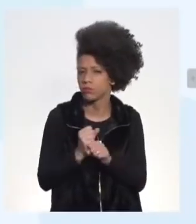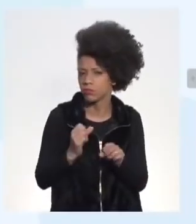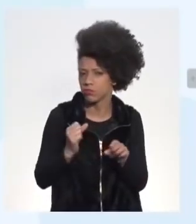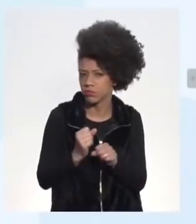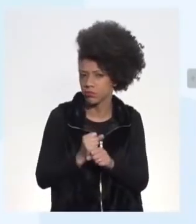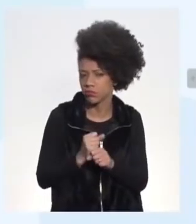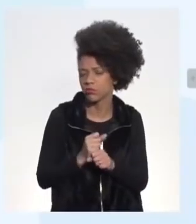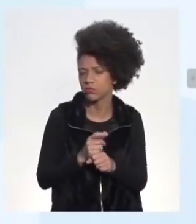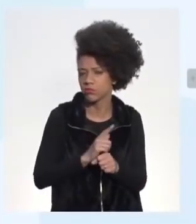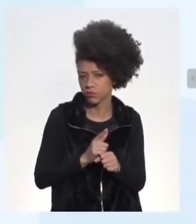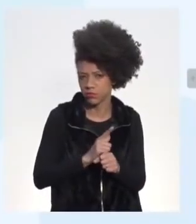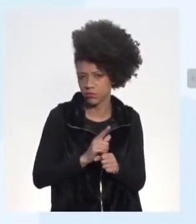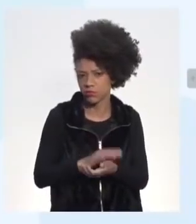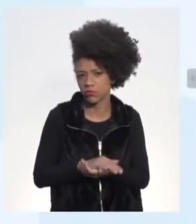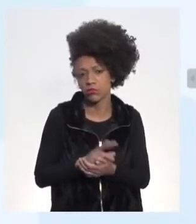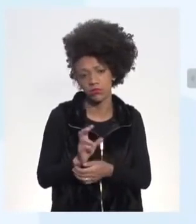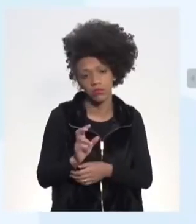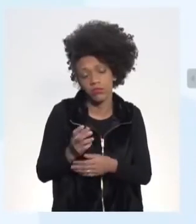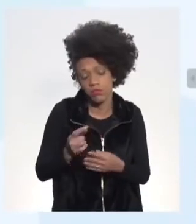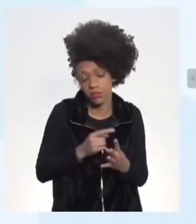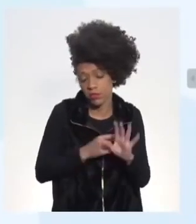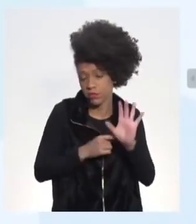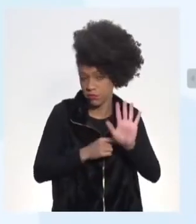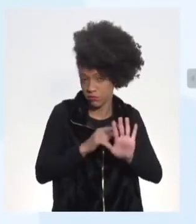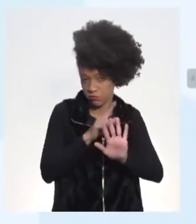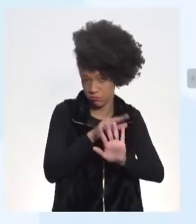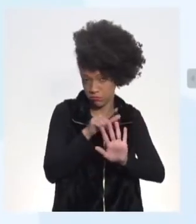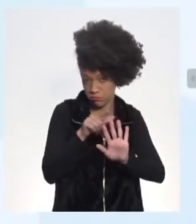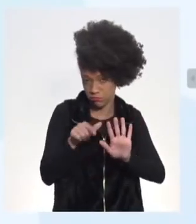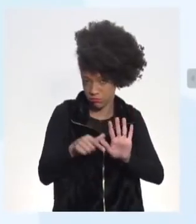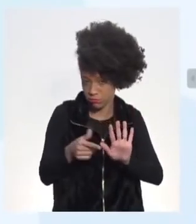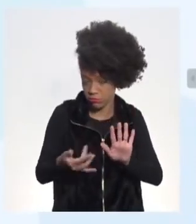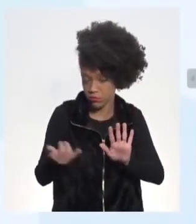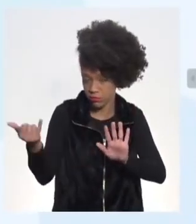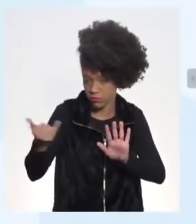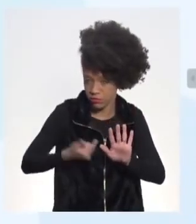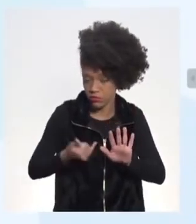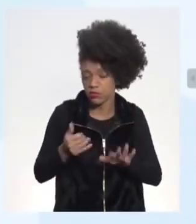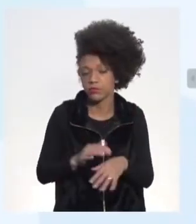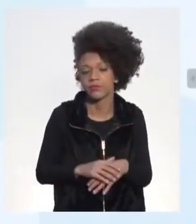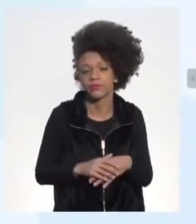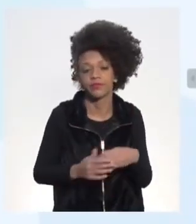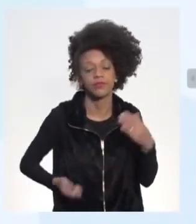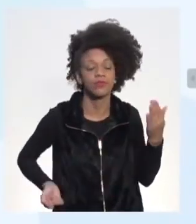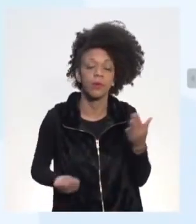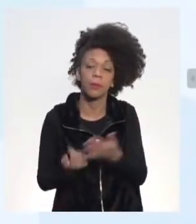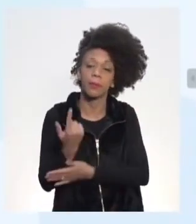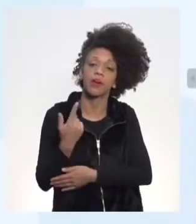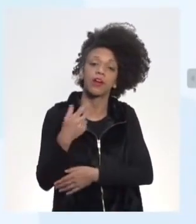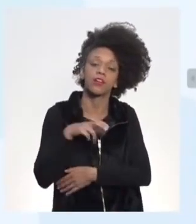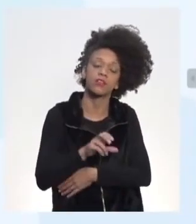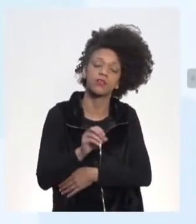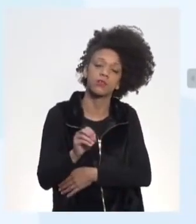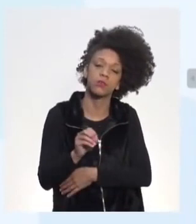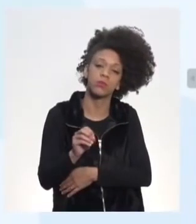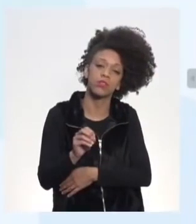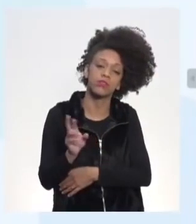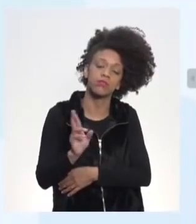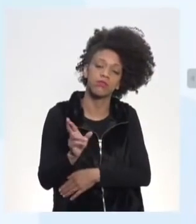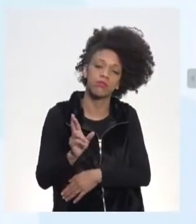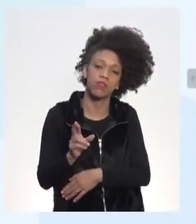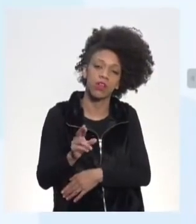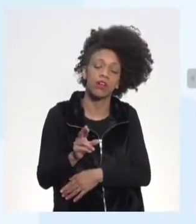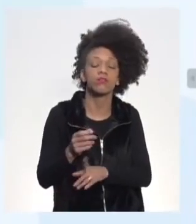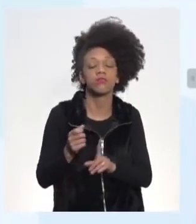que eu tenho, que são 5, que é o que vocês falaram para a gente. Ó, eu vou pagar R$ 50 por